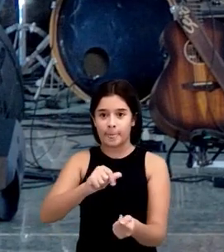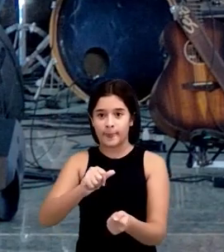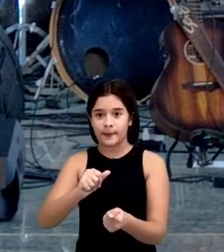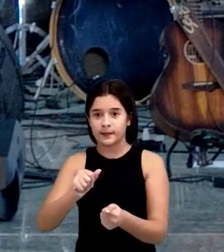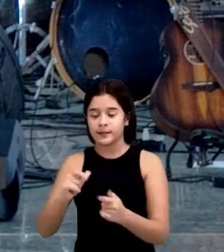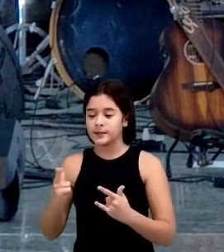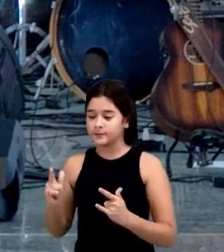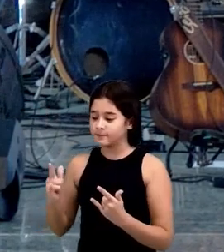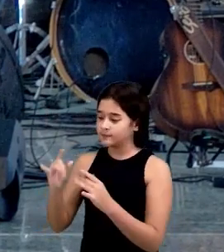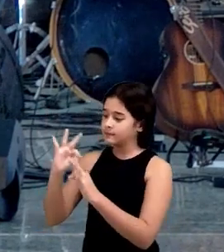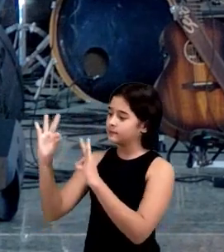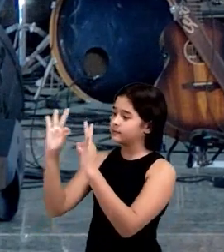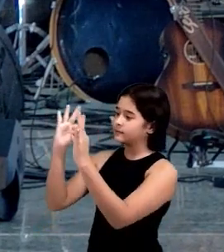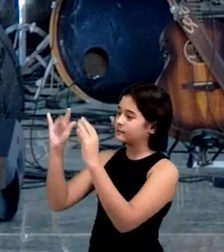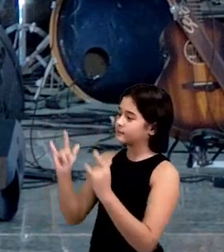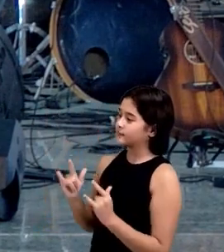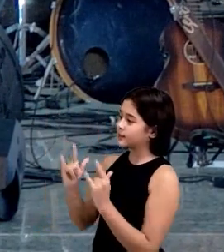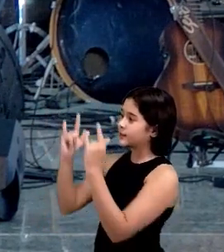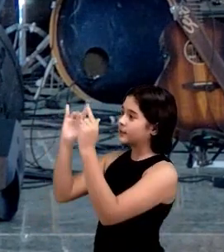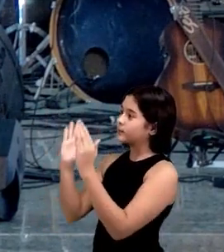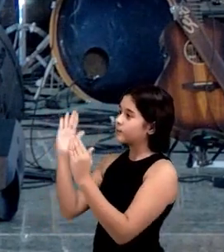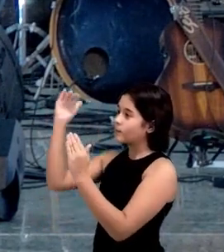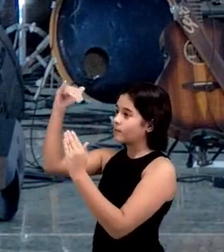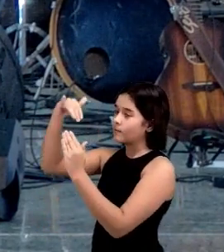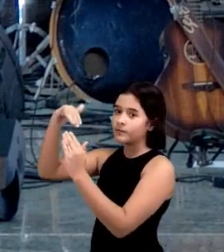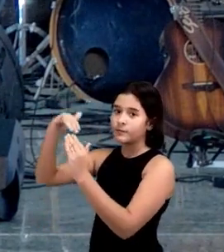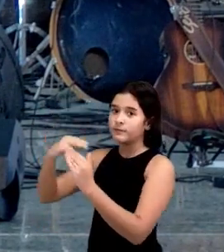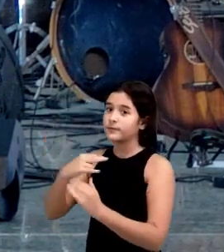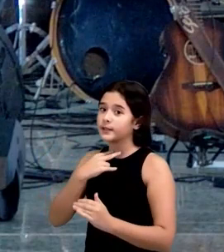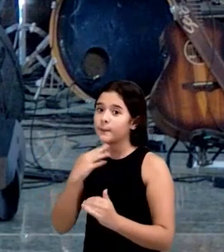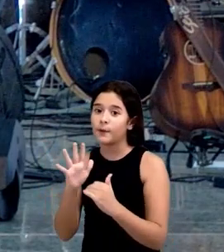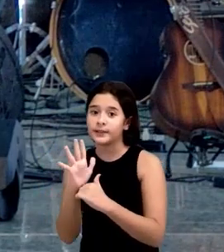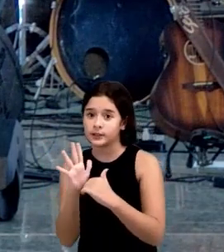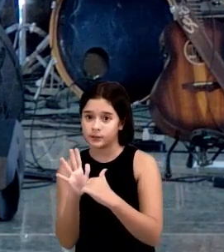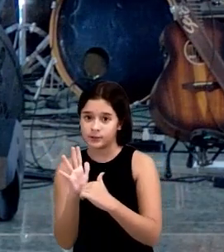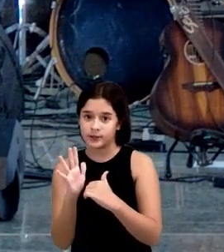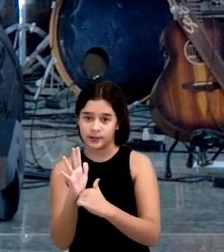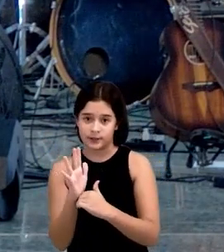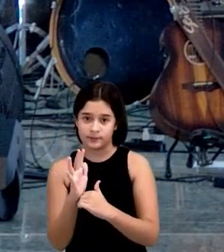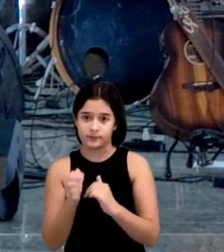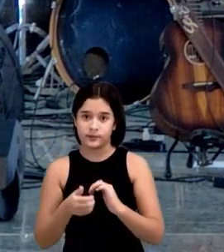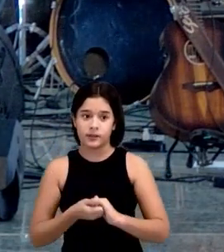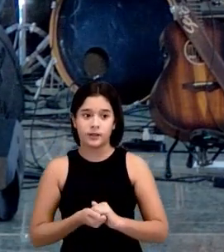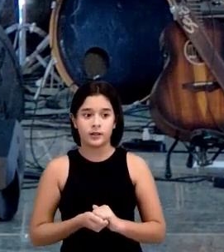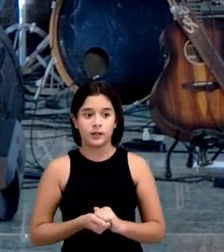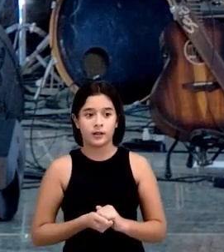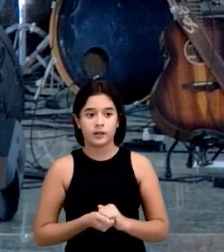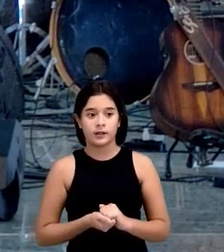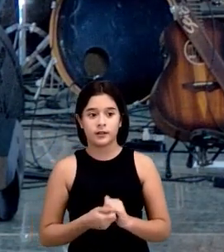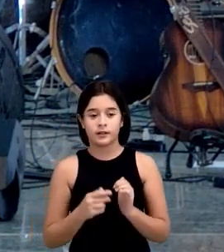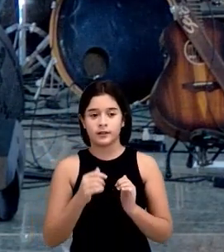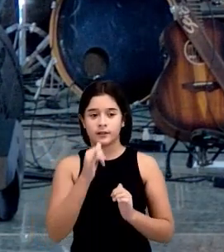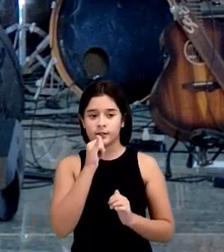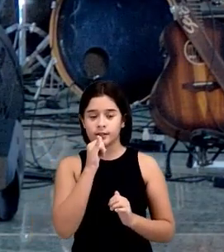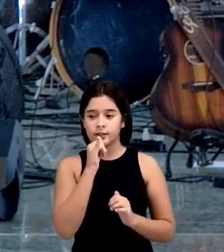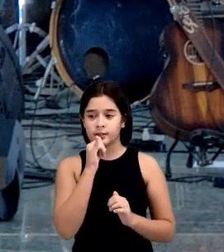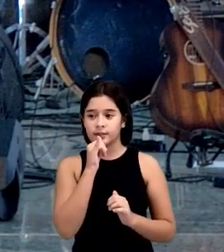subilustração. Ele está falando de luz e ele está dizendo assim, imagina um espetáculo, você vindo no ABR. Naquela época era tipo assim,